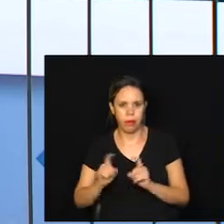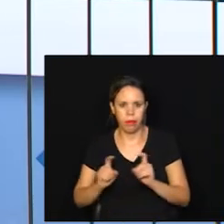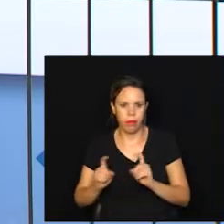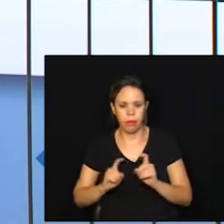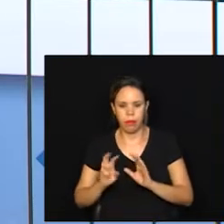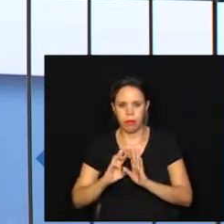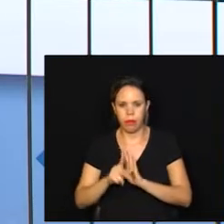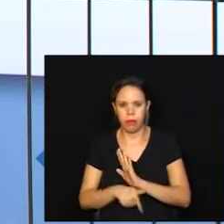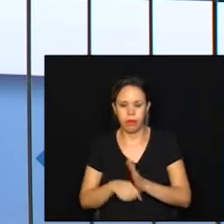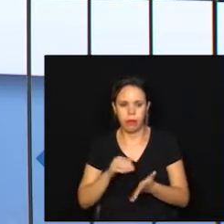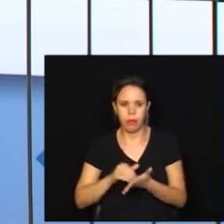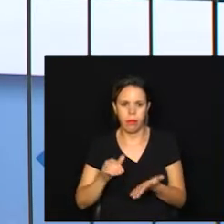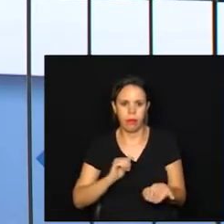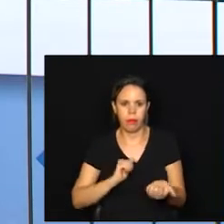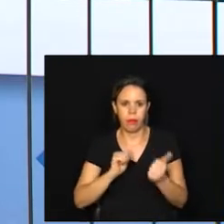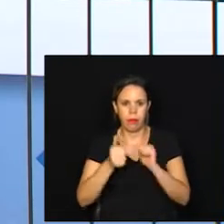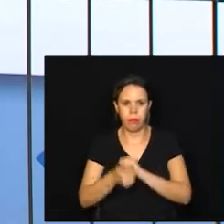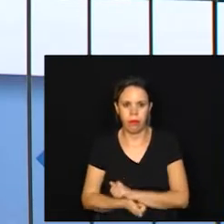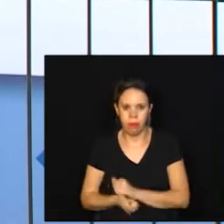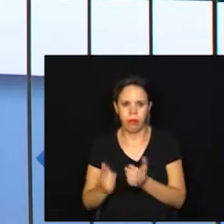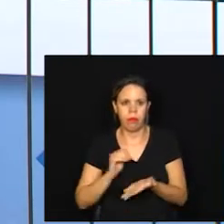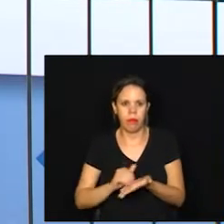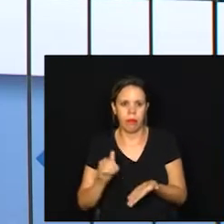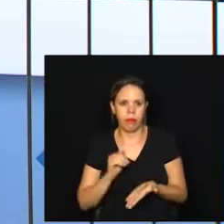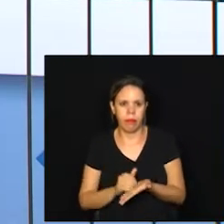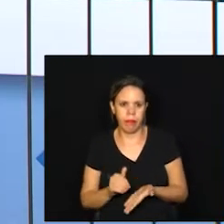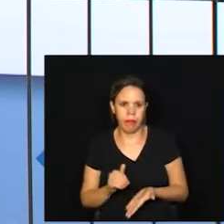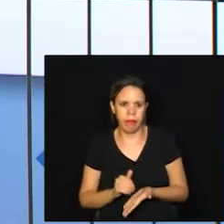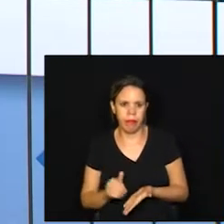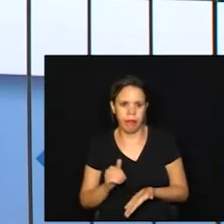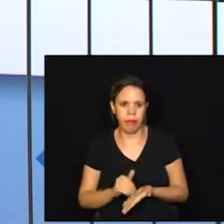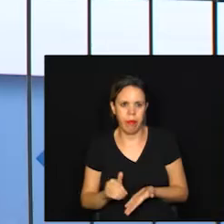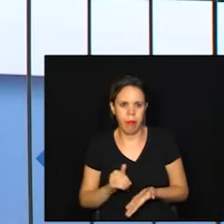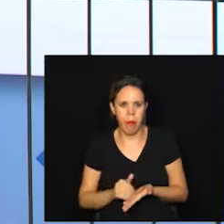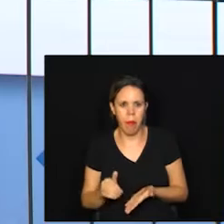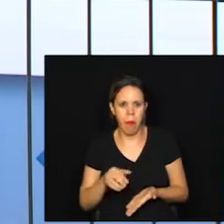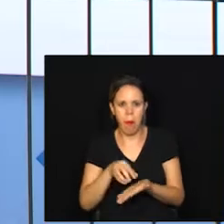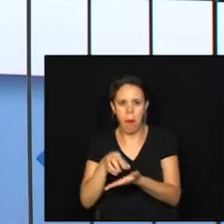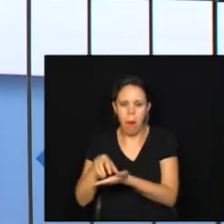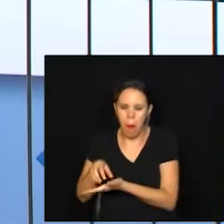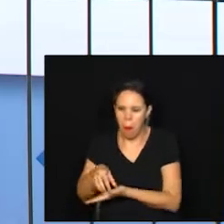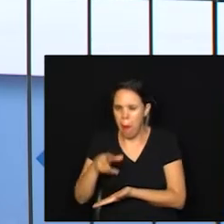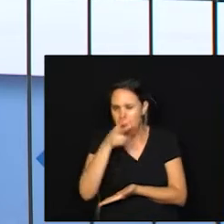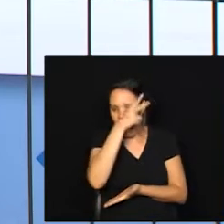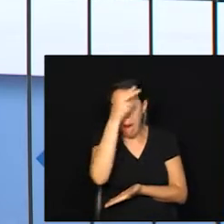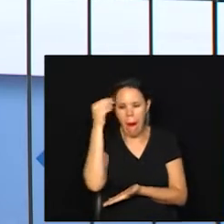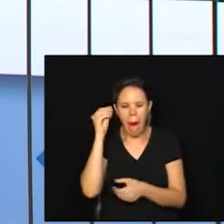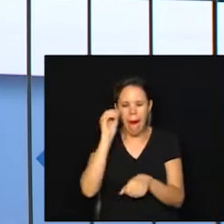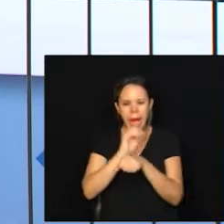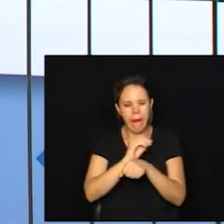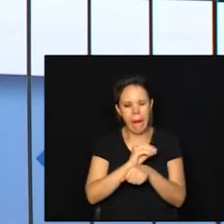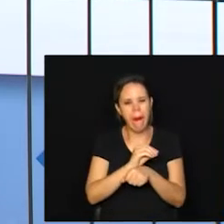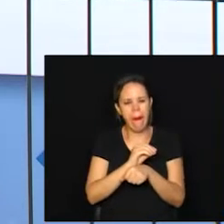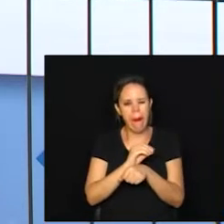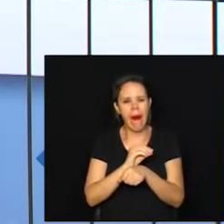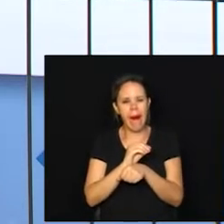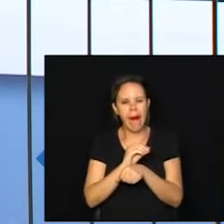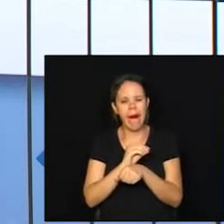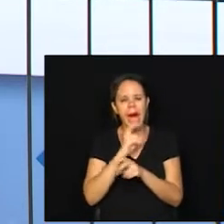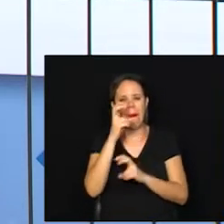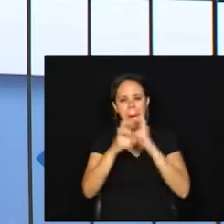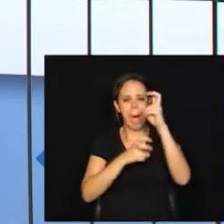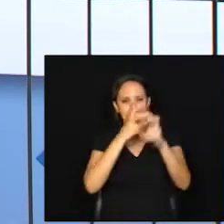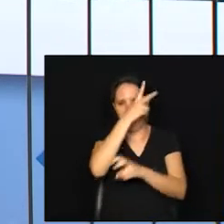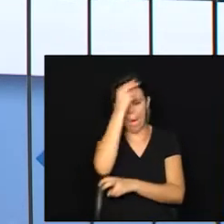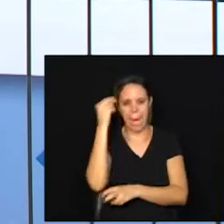vários secretários de esporte, o secretário de Departamento Público também, que cuida, inclusive, lá dos parques